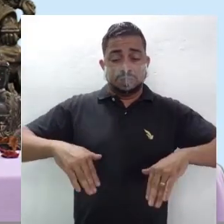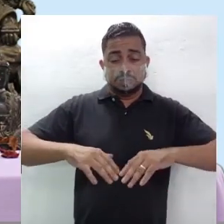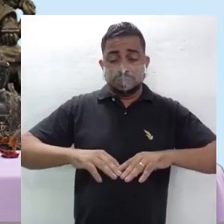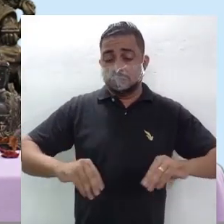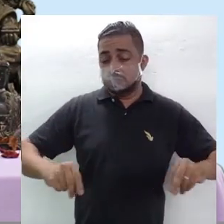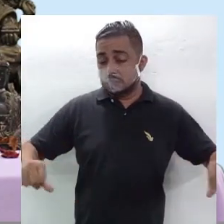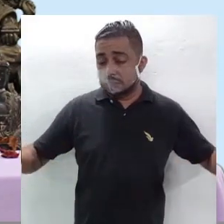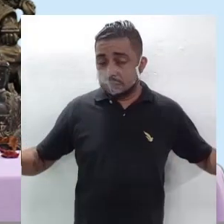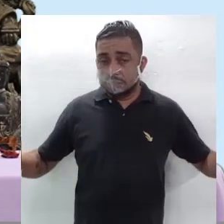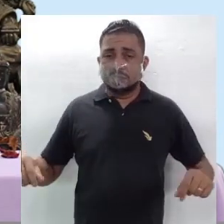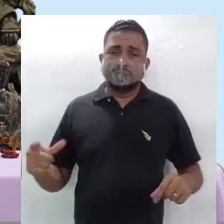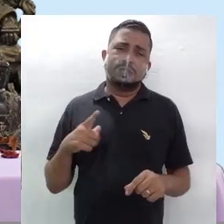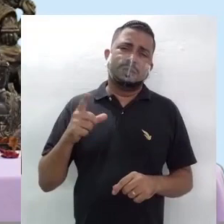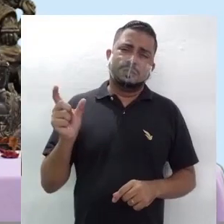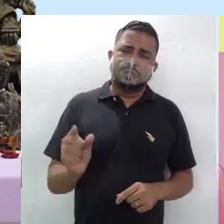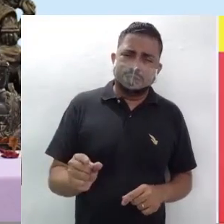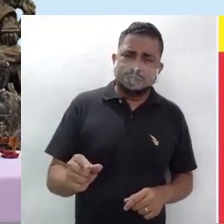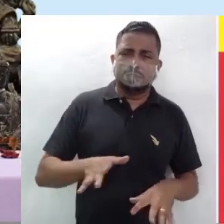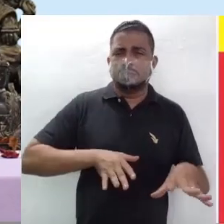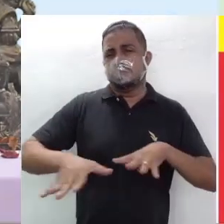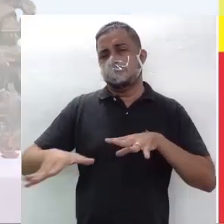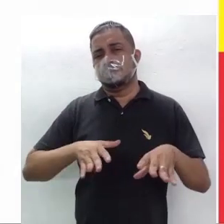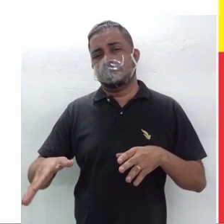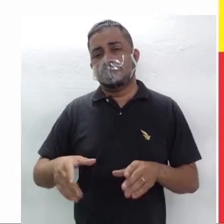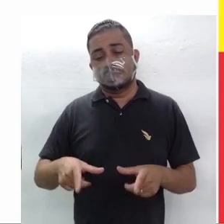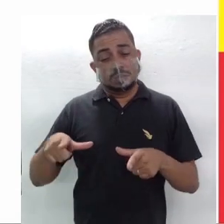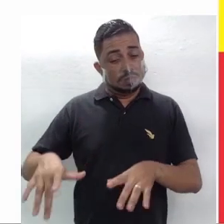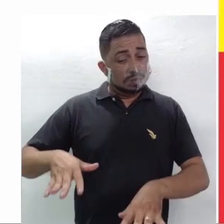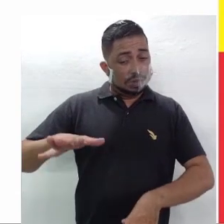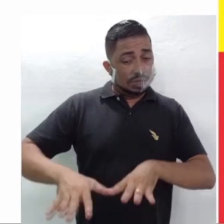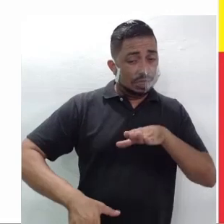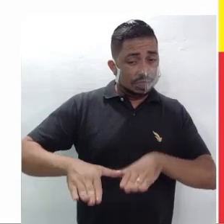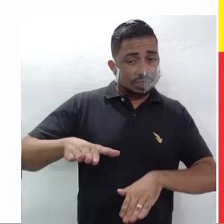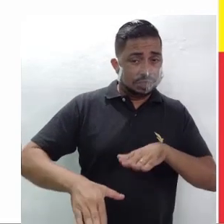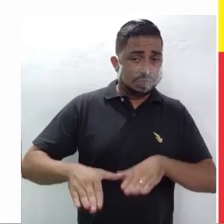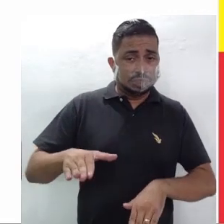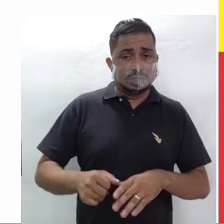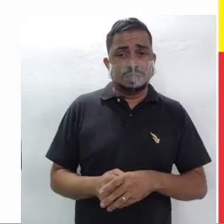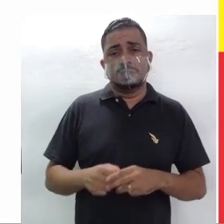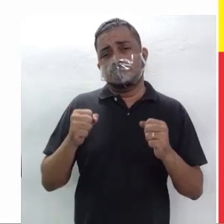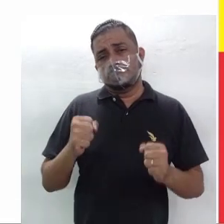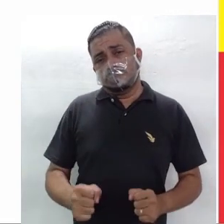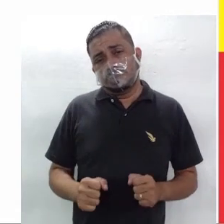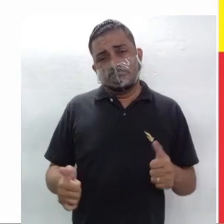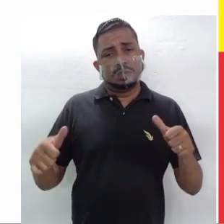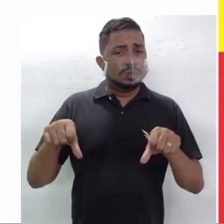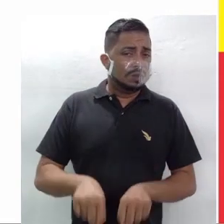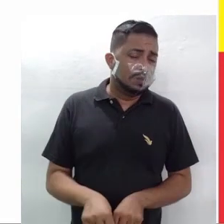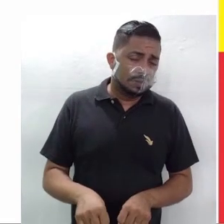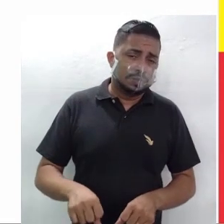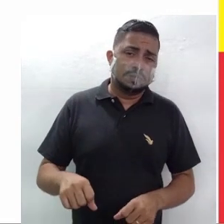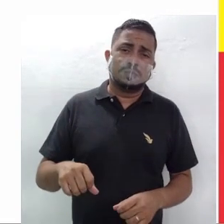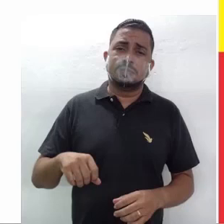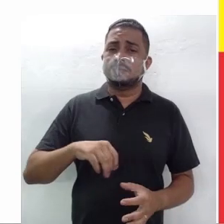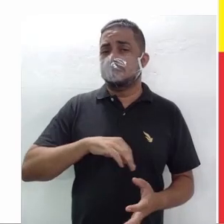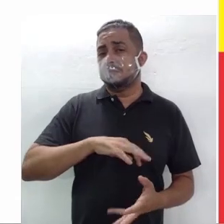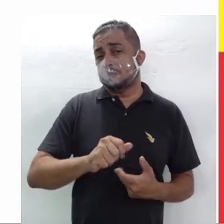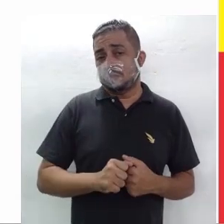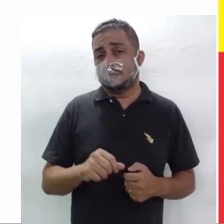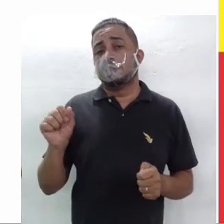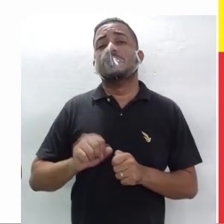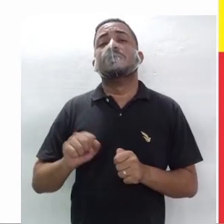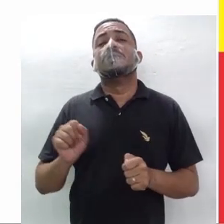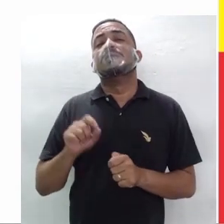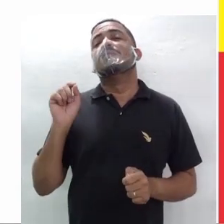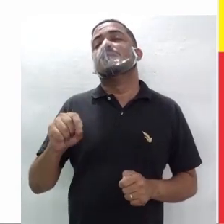na realidade são pequenos movimentos das placas tectônicas que podem afetar a terra, fazendo